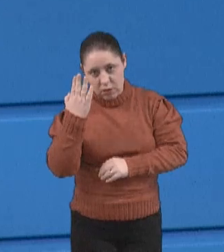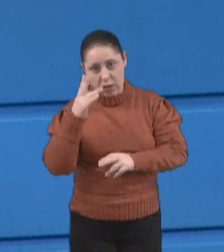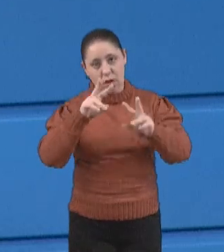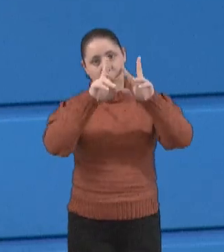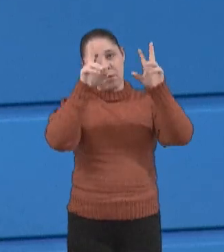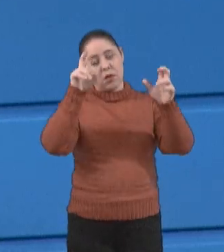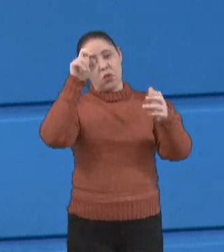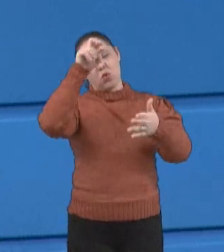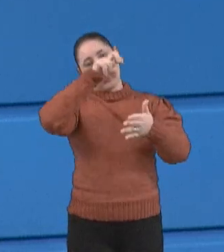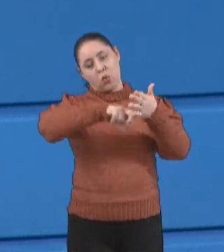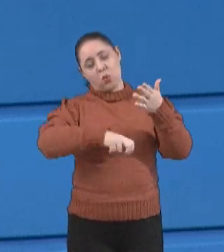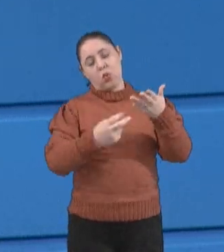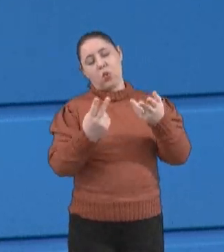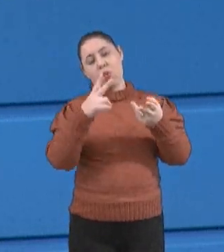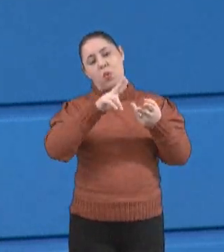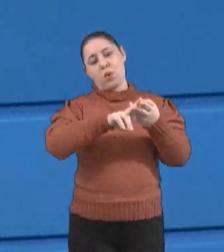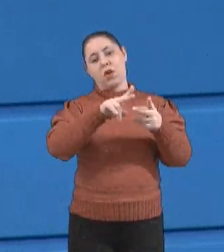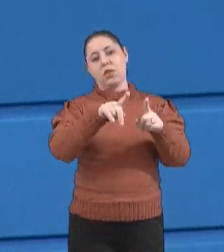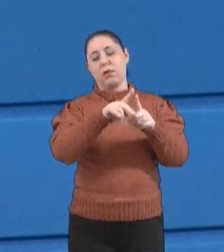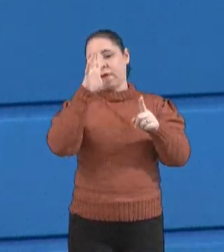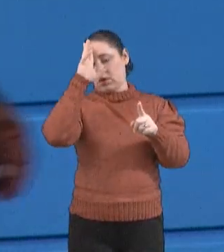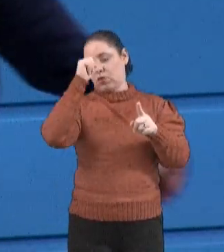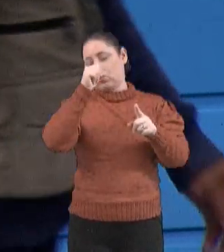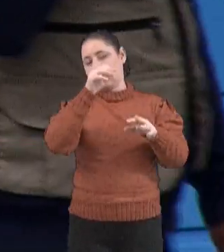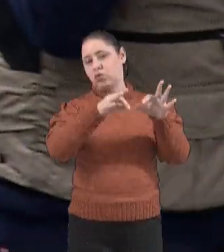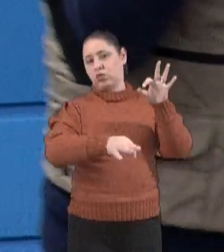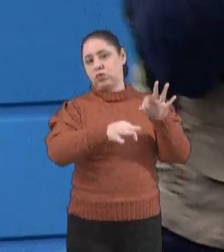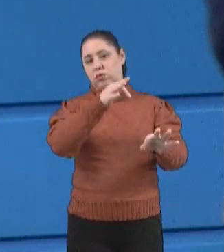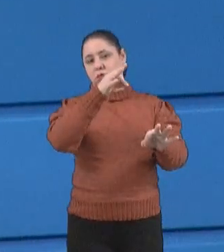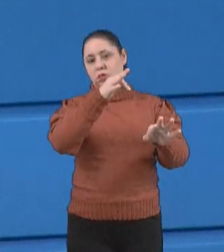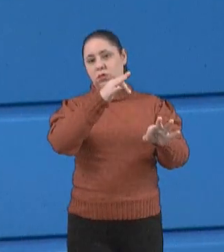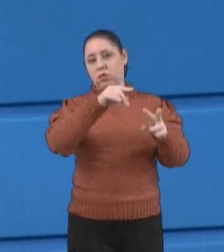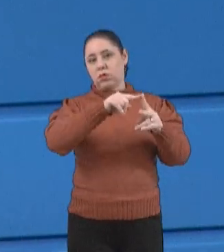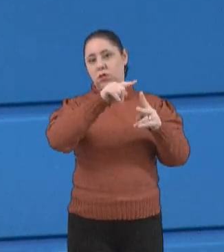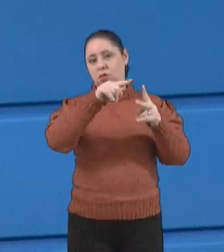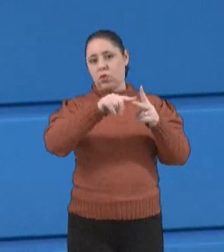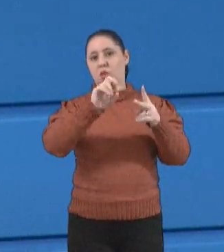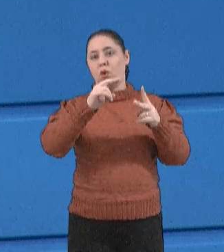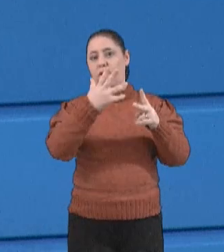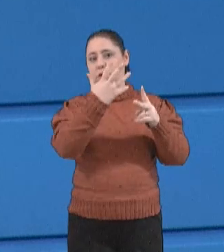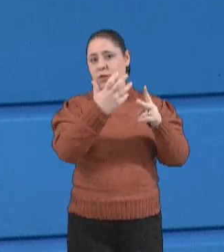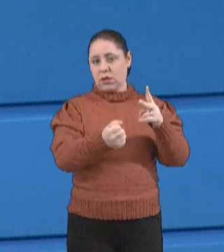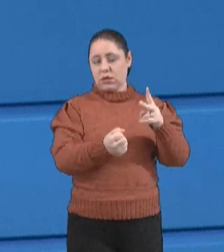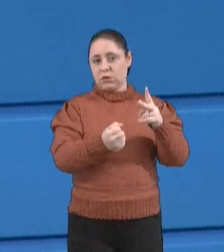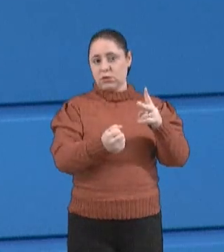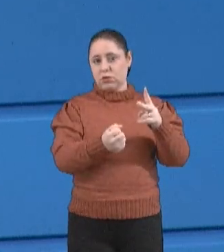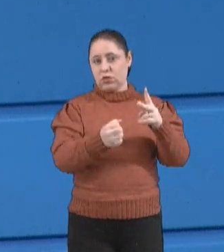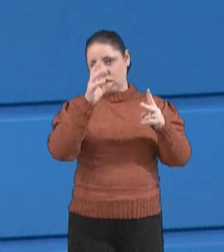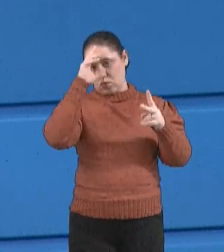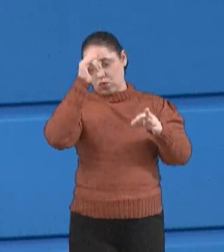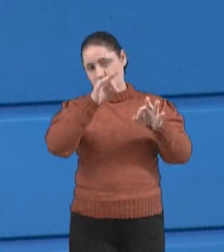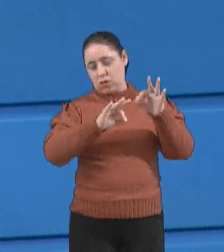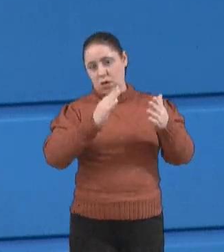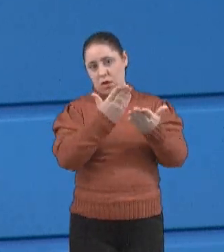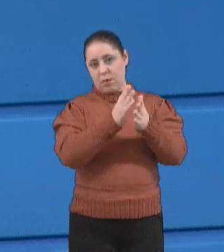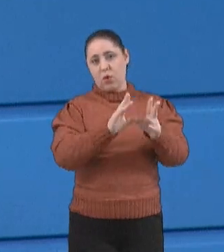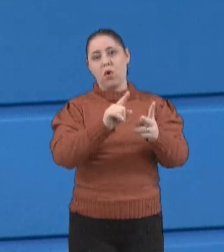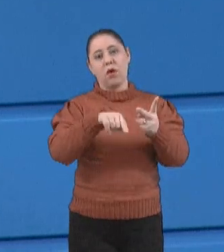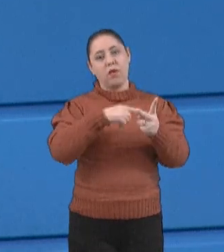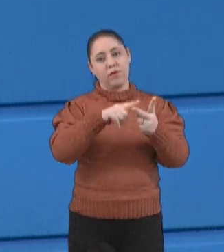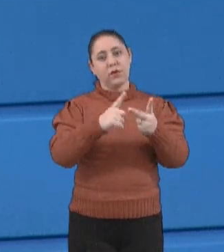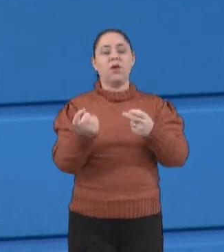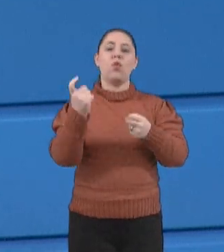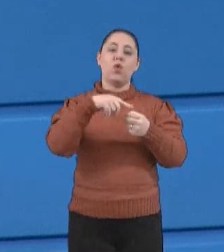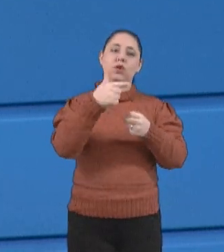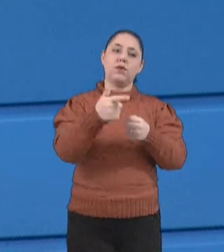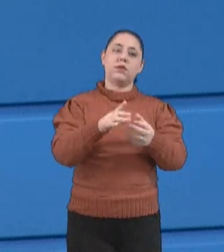mérito de condenação ou não condenação, e nem decisão judicial, tem duas formas, ou você aceita quando o trânsito é julgado, ou quando há recurso você